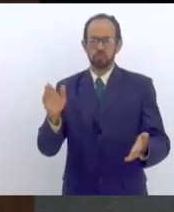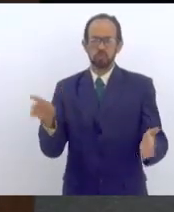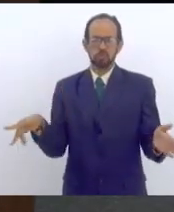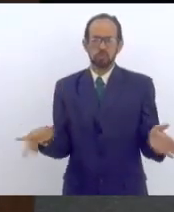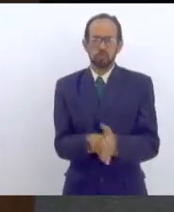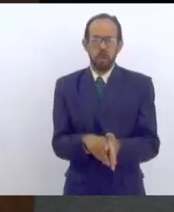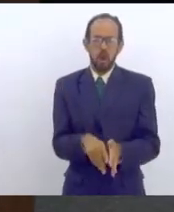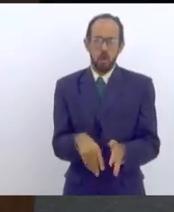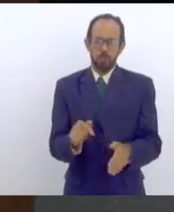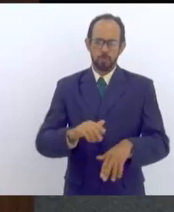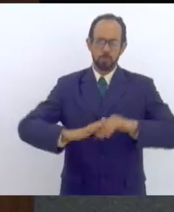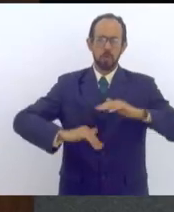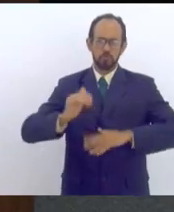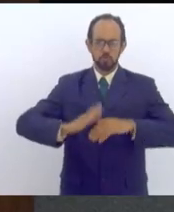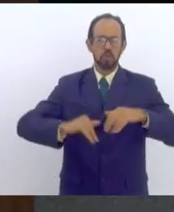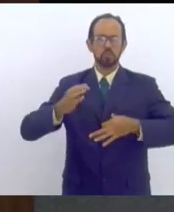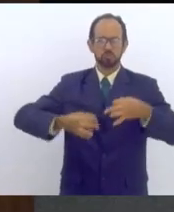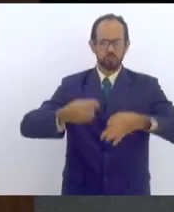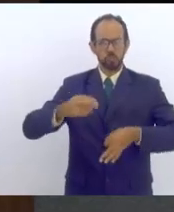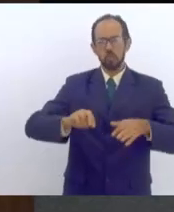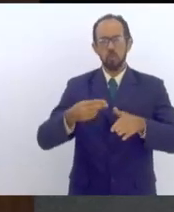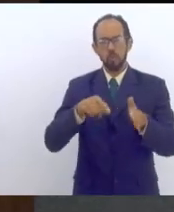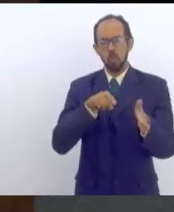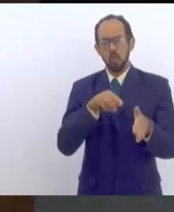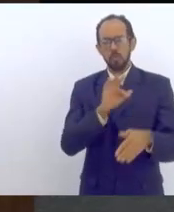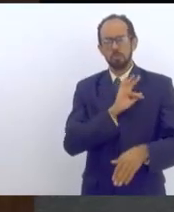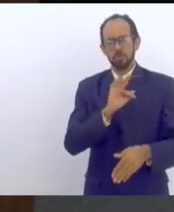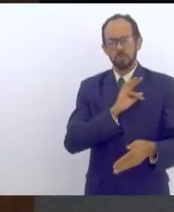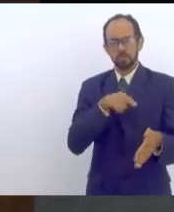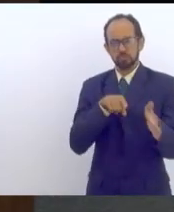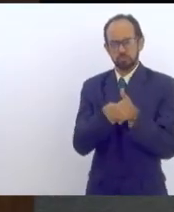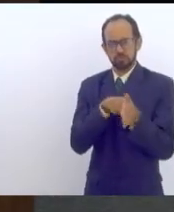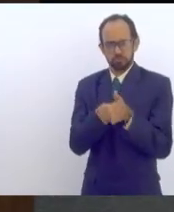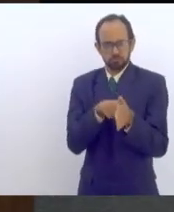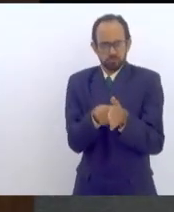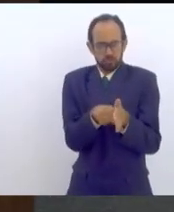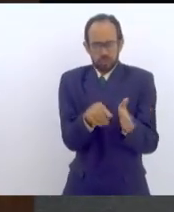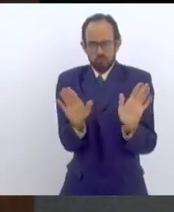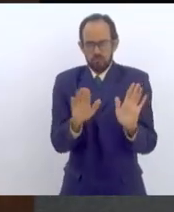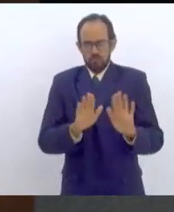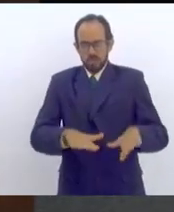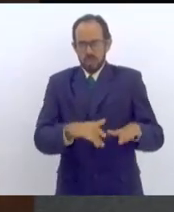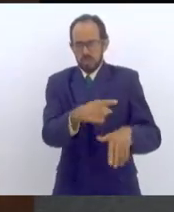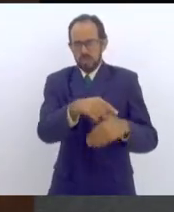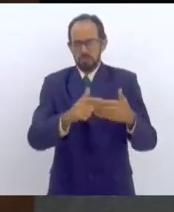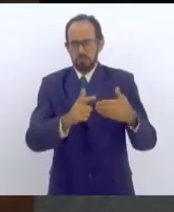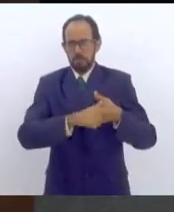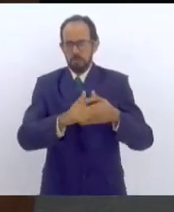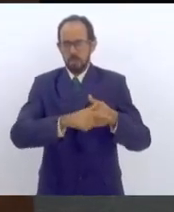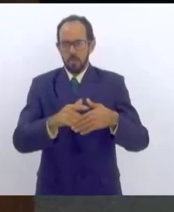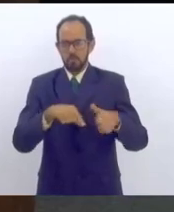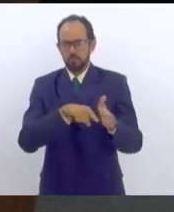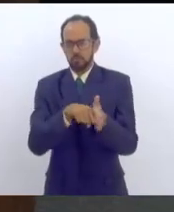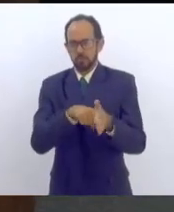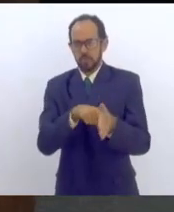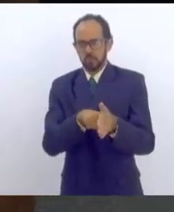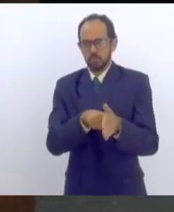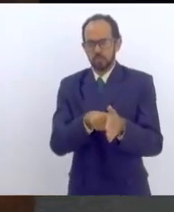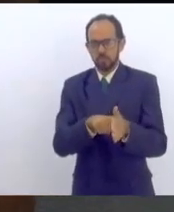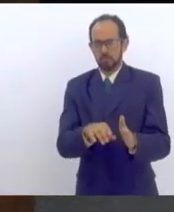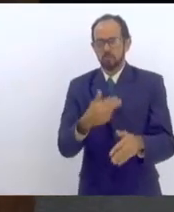não somos a polícia investigativa, aí deixo o papel para os nossos investigadores. Nós não podemos